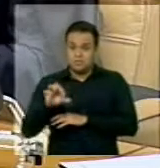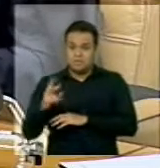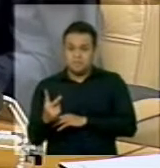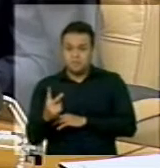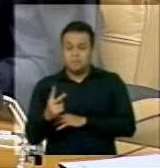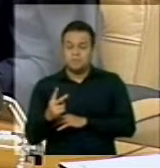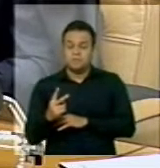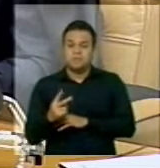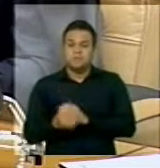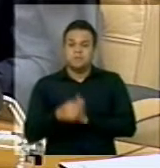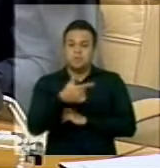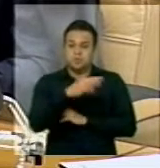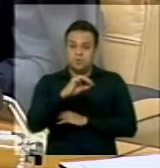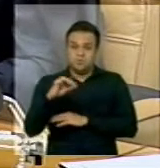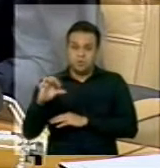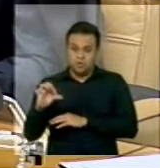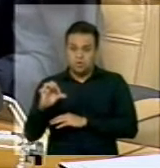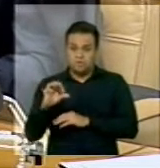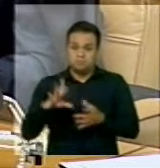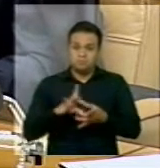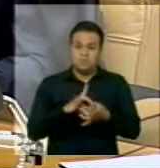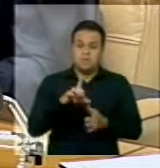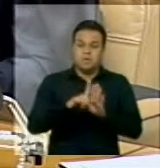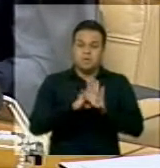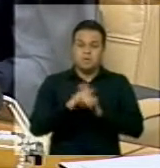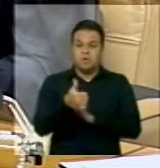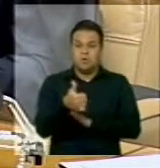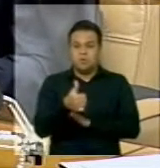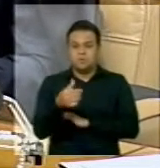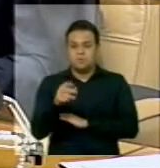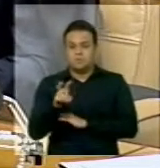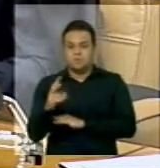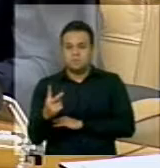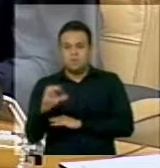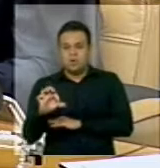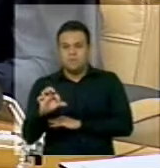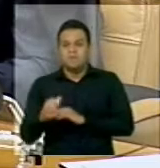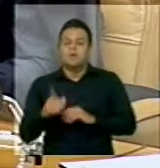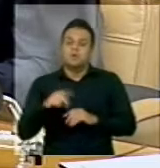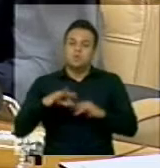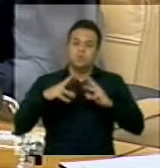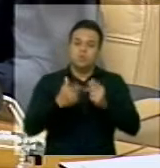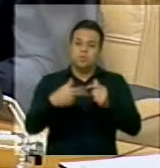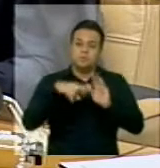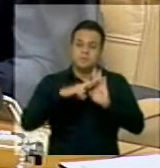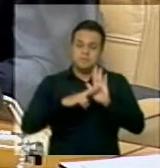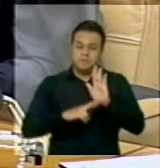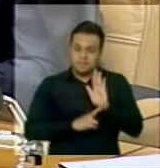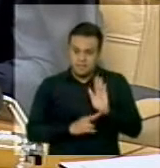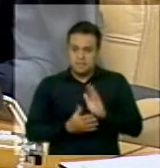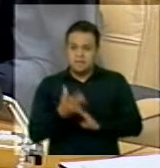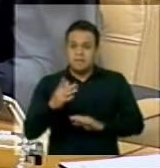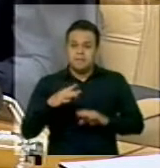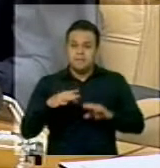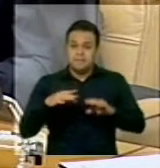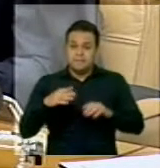a lei aqui em pauta, a lei 11.952, descreve todo o procedimento para a regulação fundiária das terras